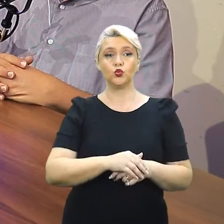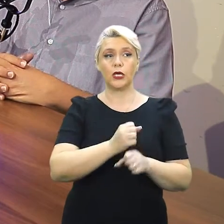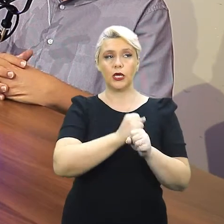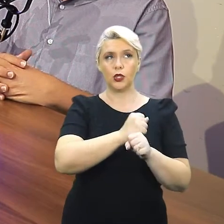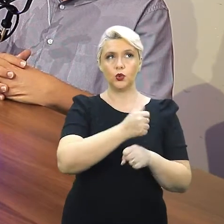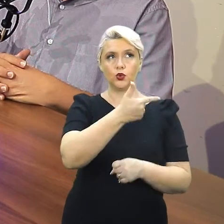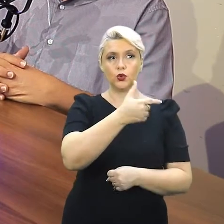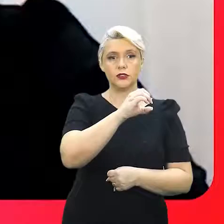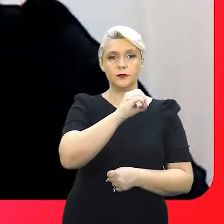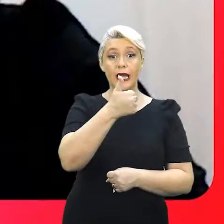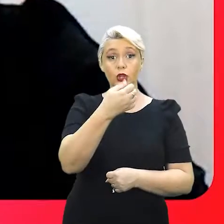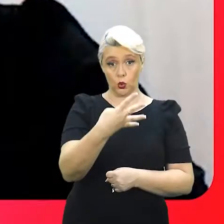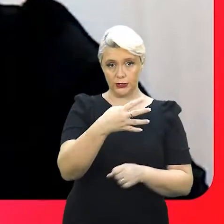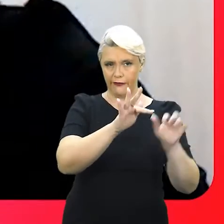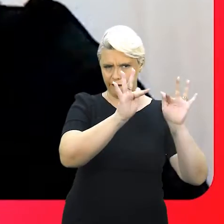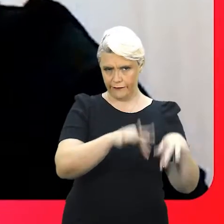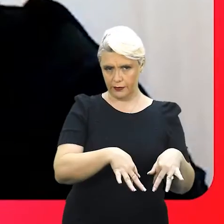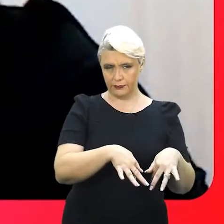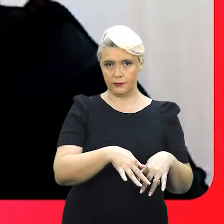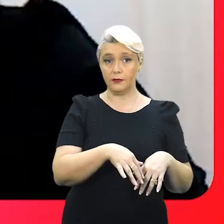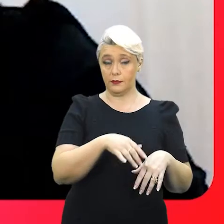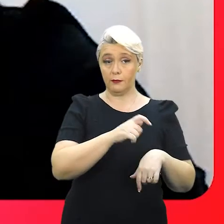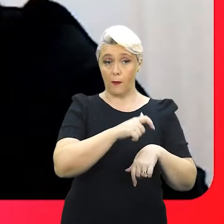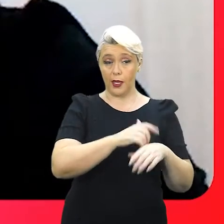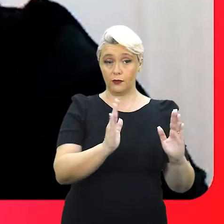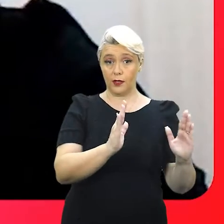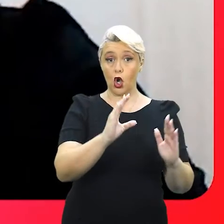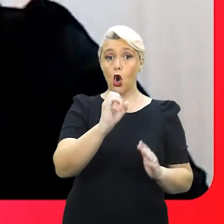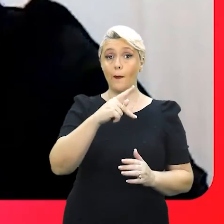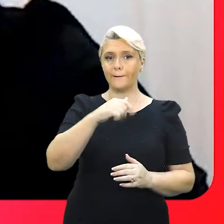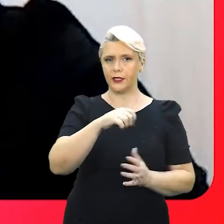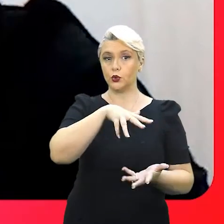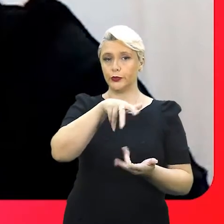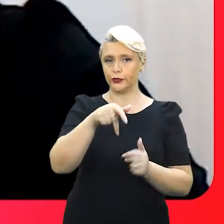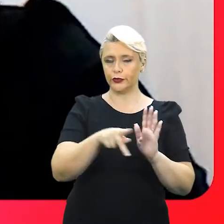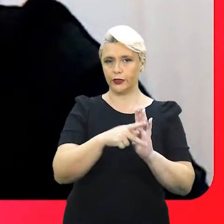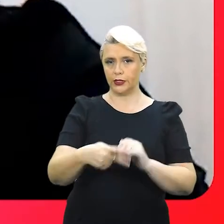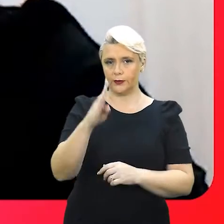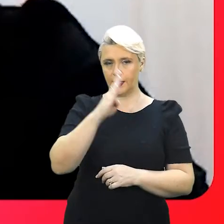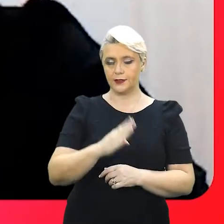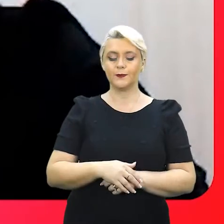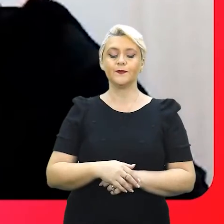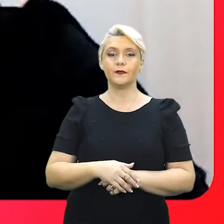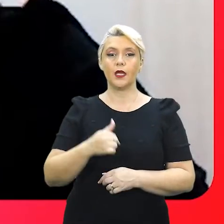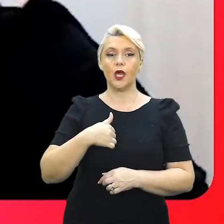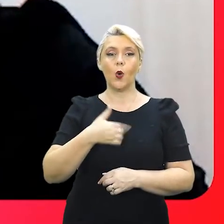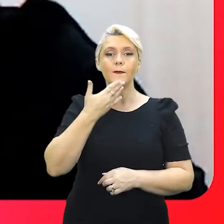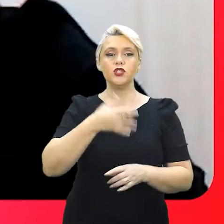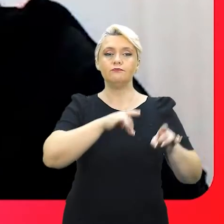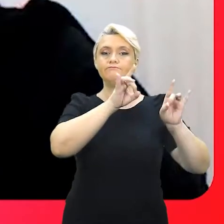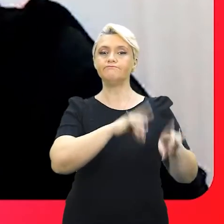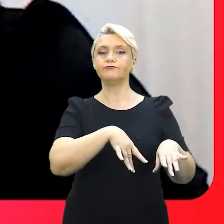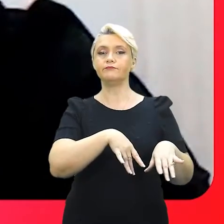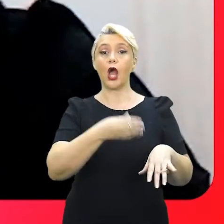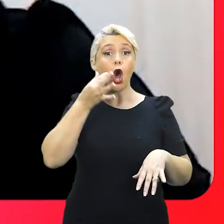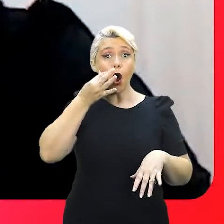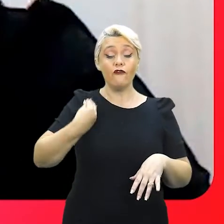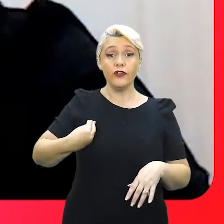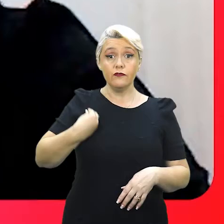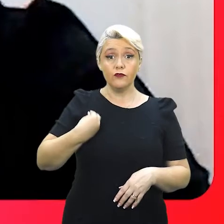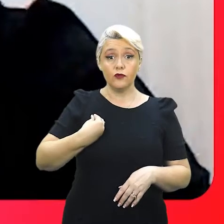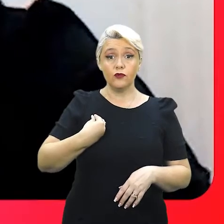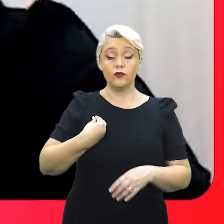de 2014, em plena Copa do Mundo aqui no Brasil. Eu pedi demissão ao vivo no canal